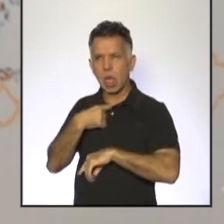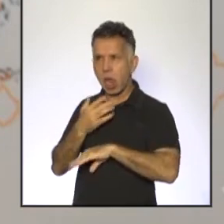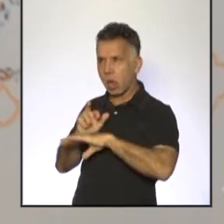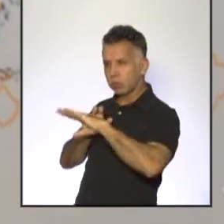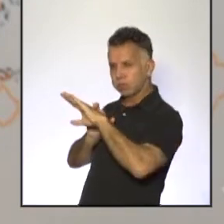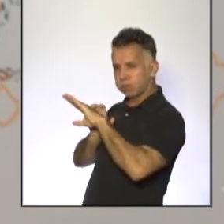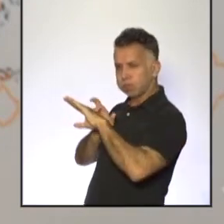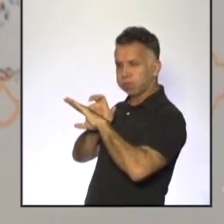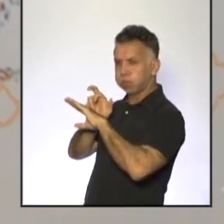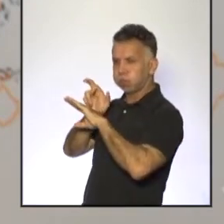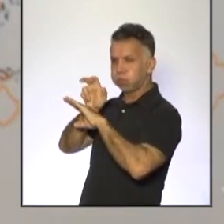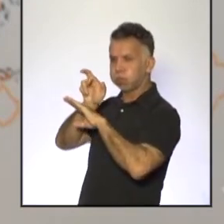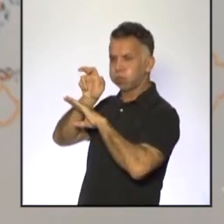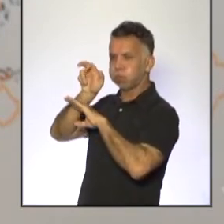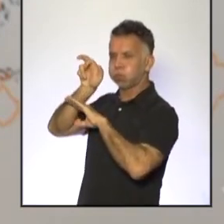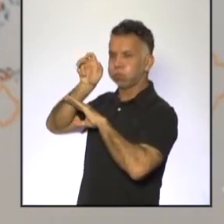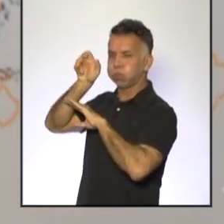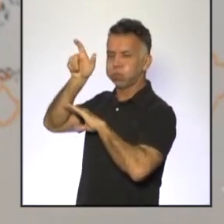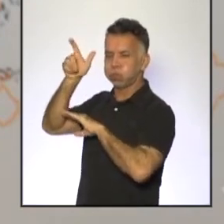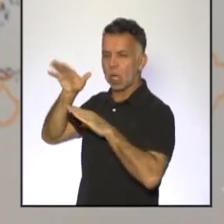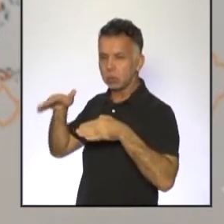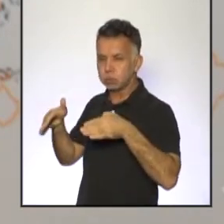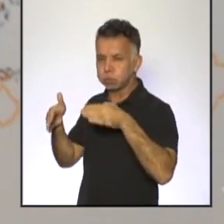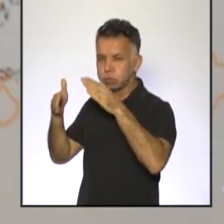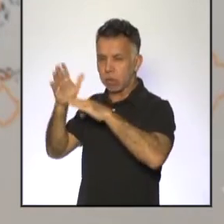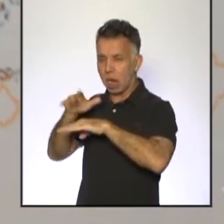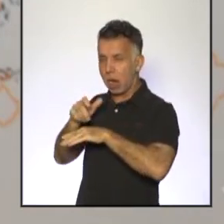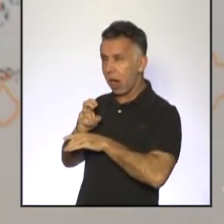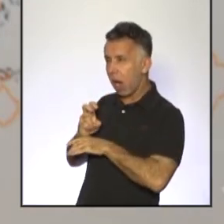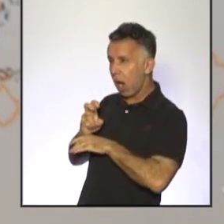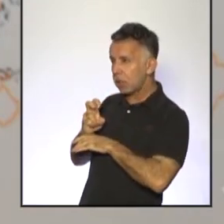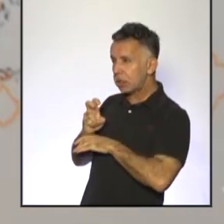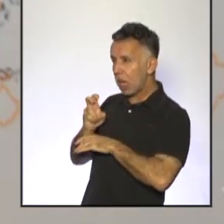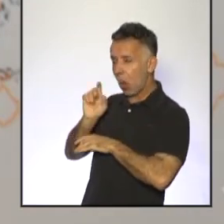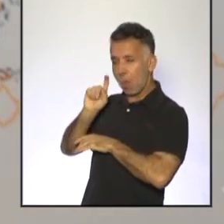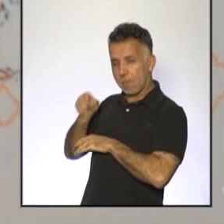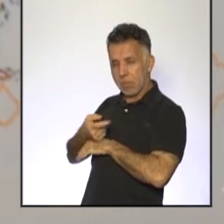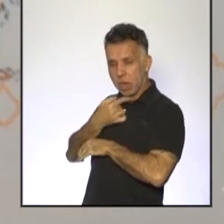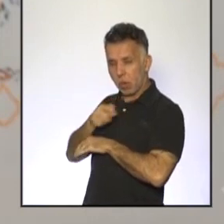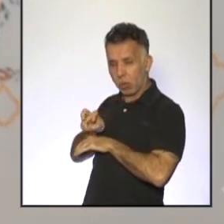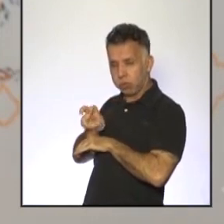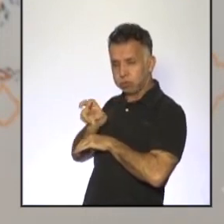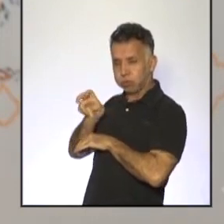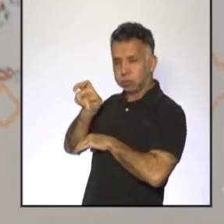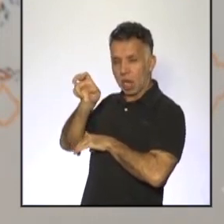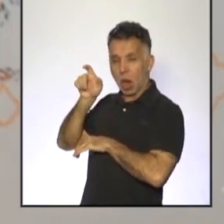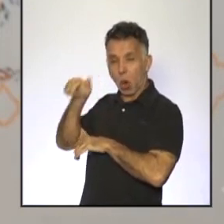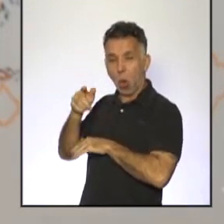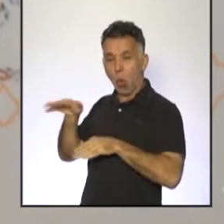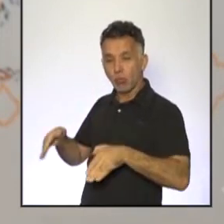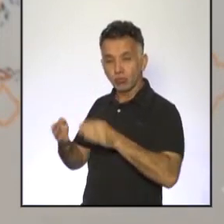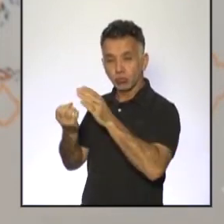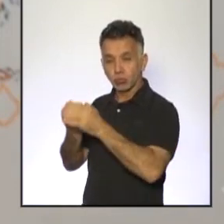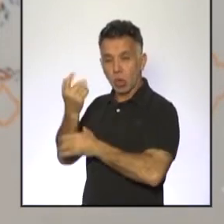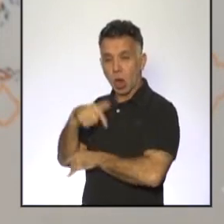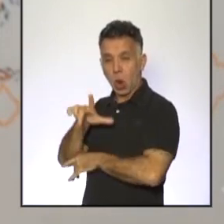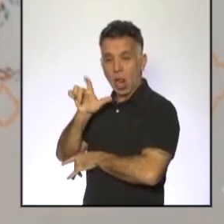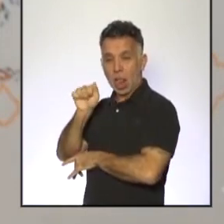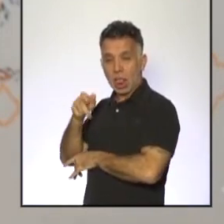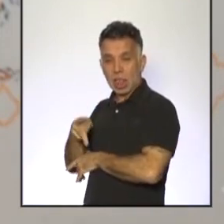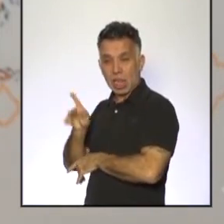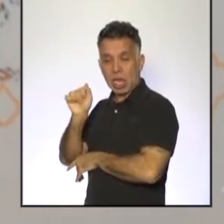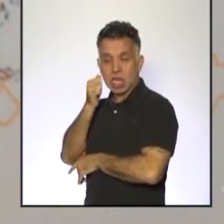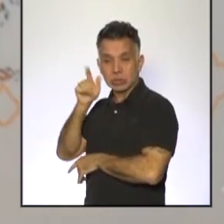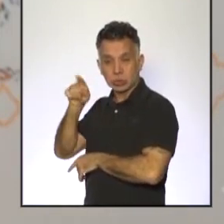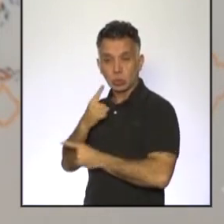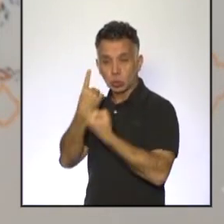vulcões ativos mais altos do mundo. 5.600 metros de altura o vulcão ativo. O vulcão Lascar no Chile. Muito próximo ao Ojos